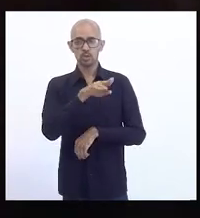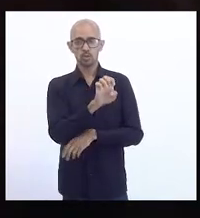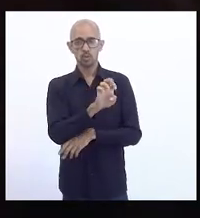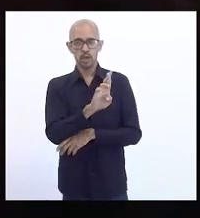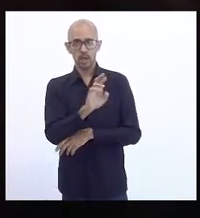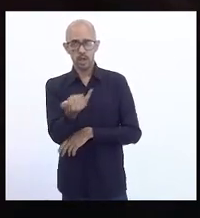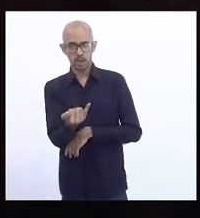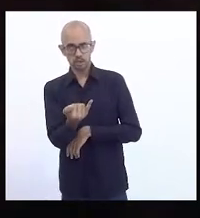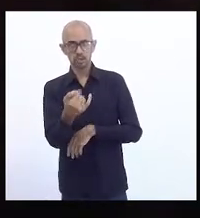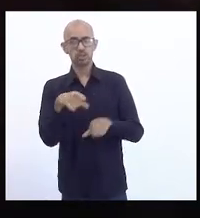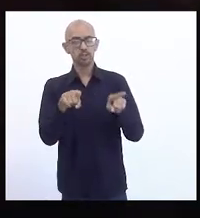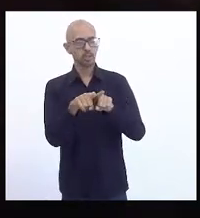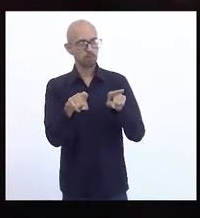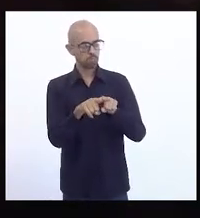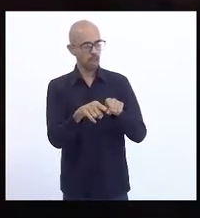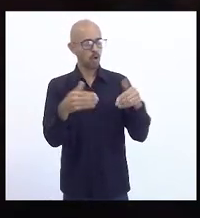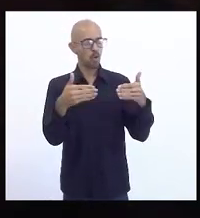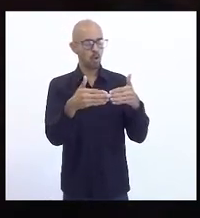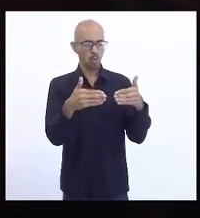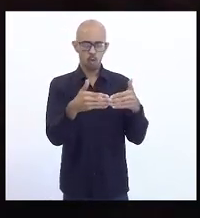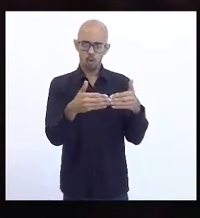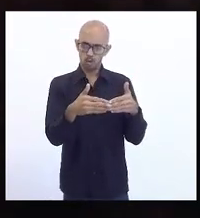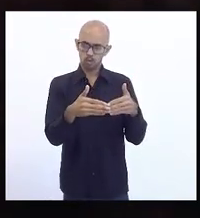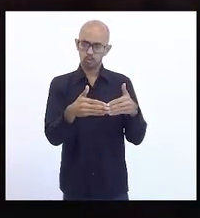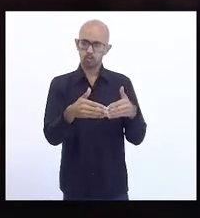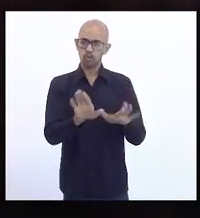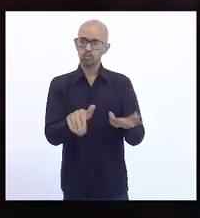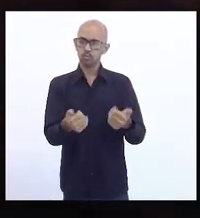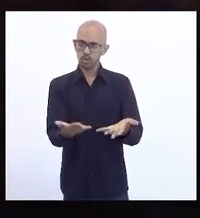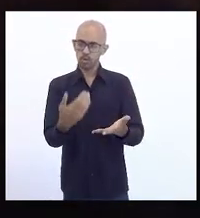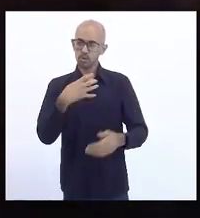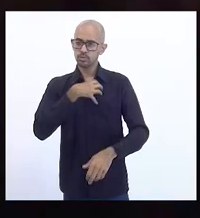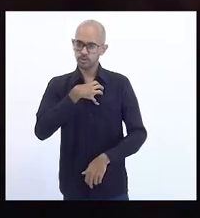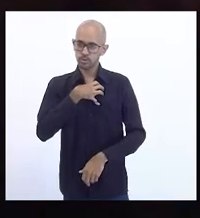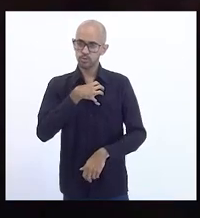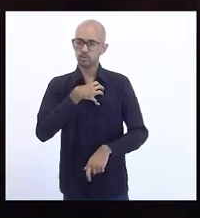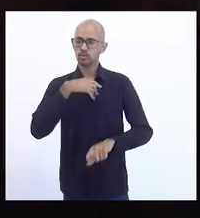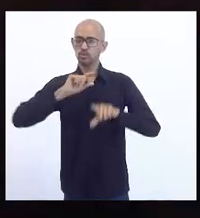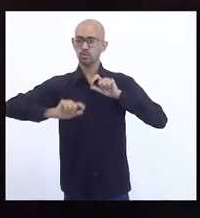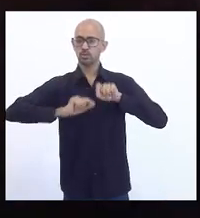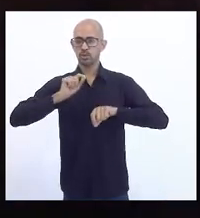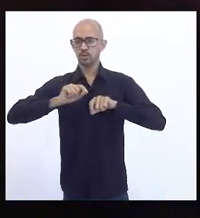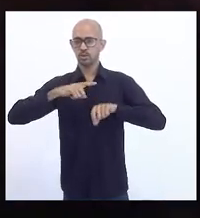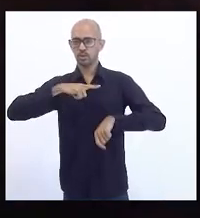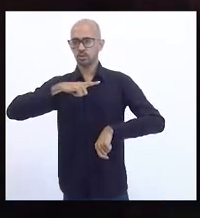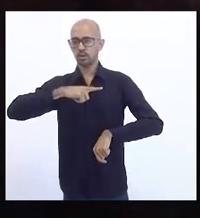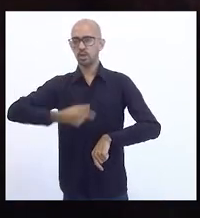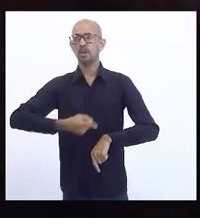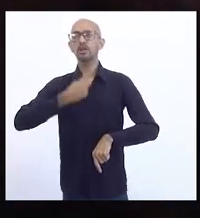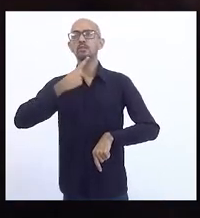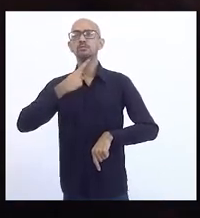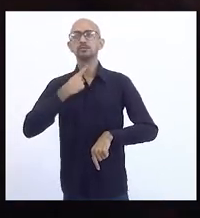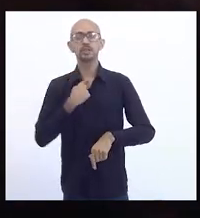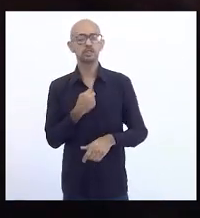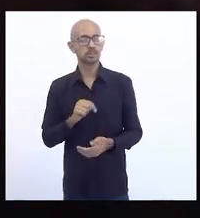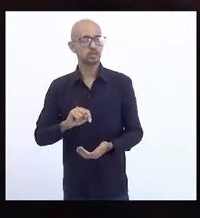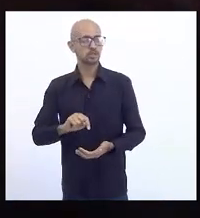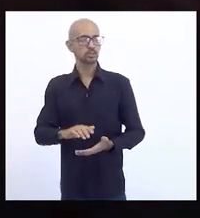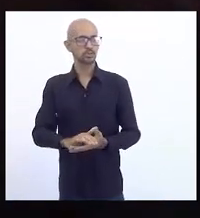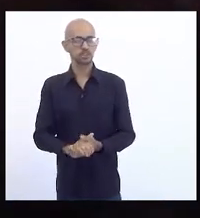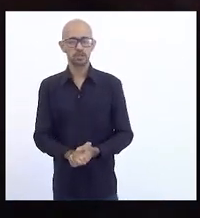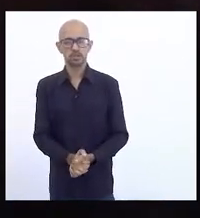favoráveis, pelo menos os que eu falei. Então, eu sinto que há um desejo dessa